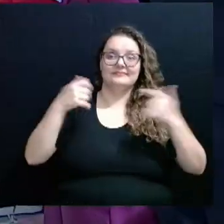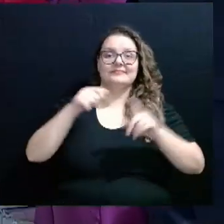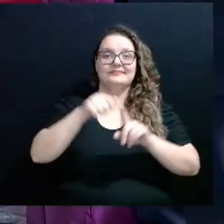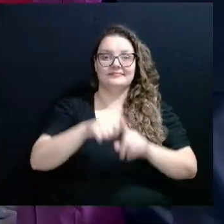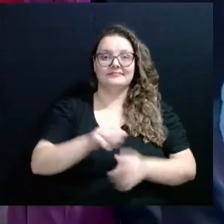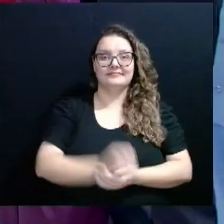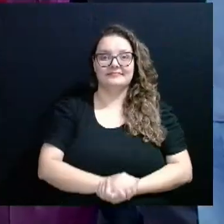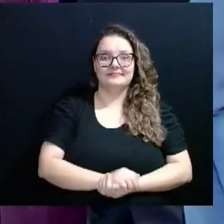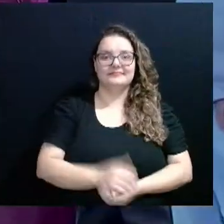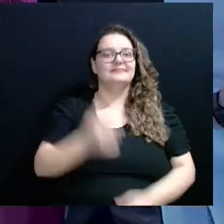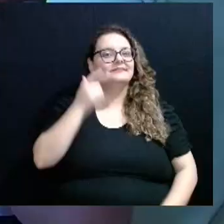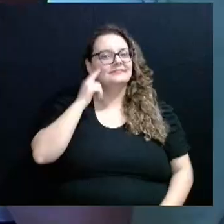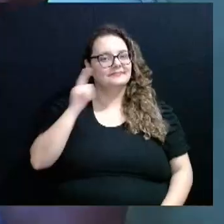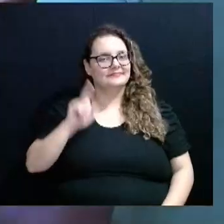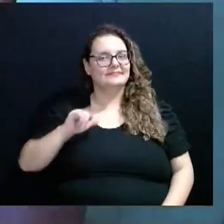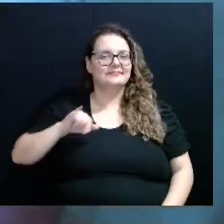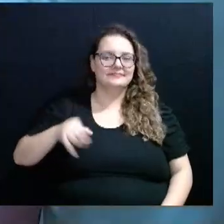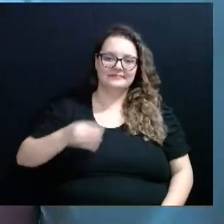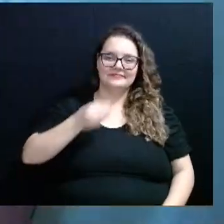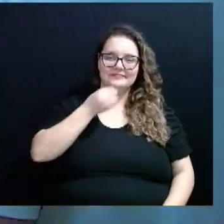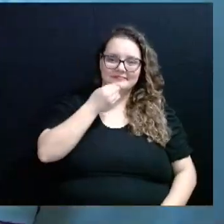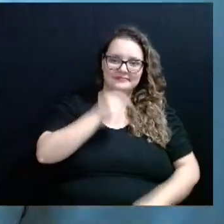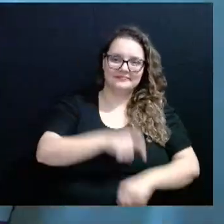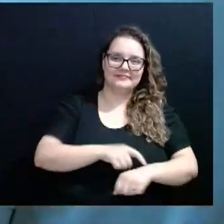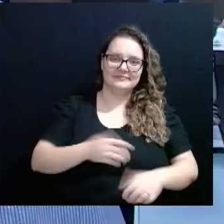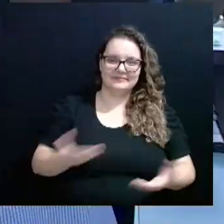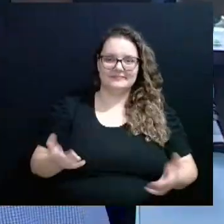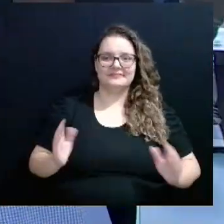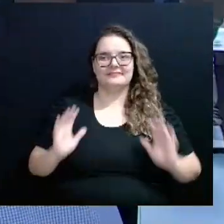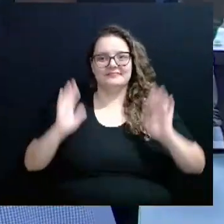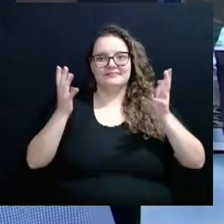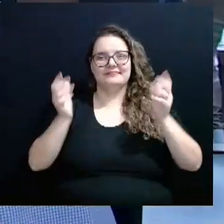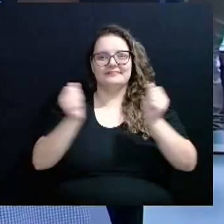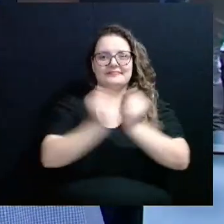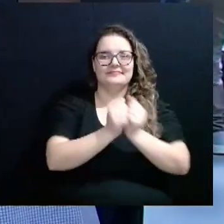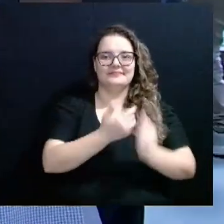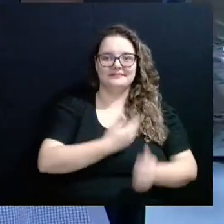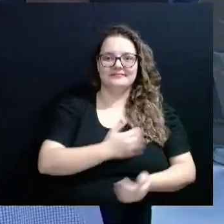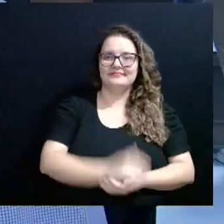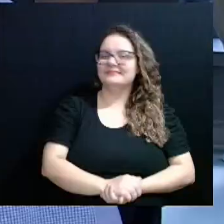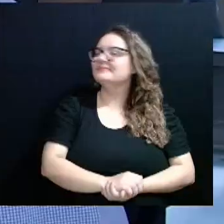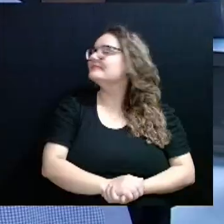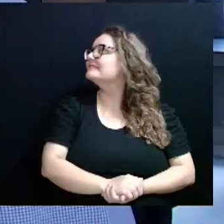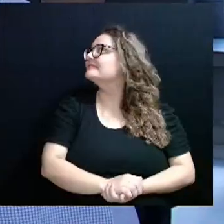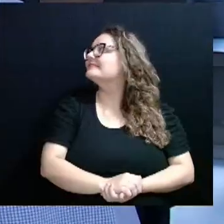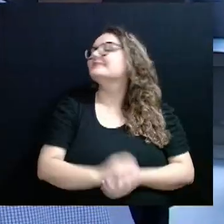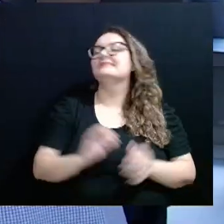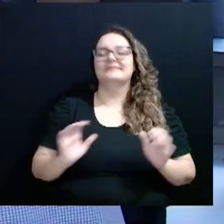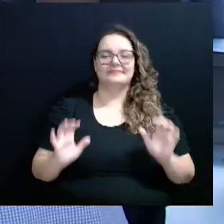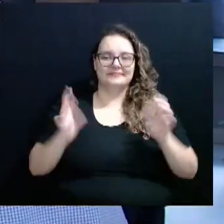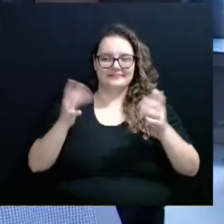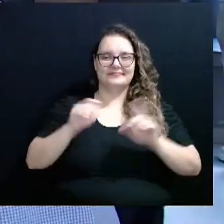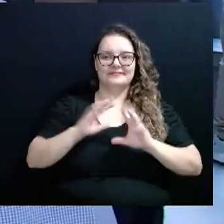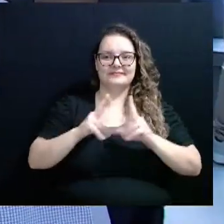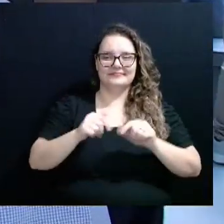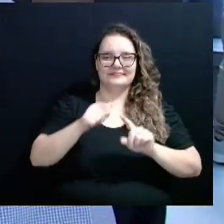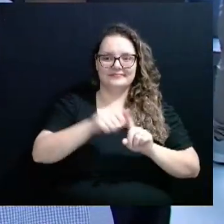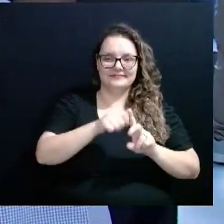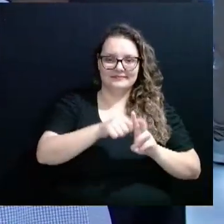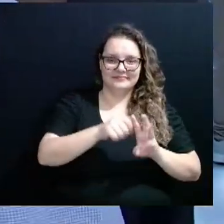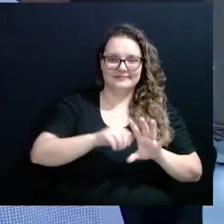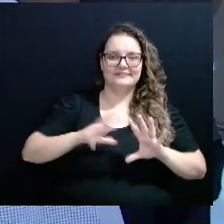claro que aproveitou o momento e comemorou com os colegas. É um evento que a gente faz todos os meses para todos os